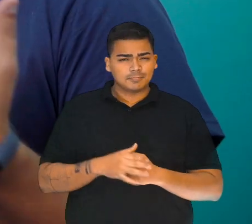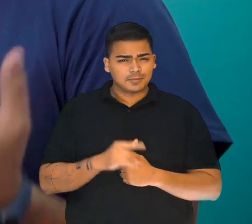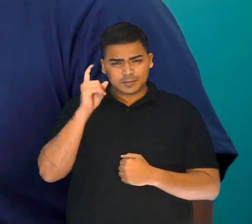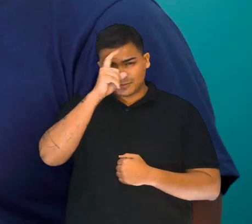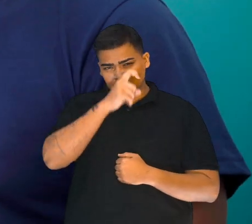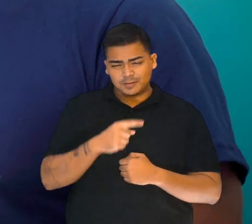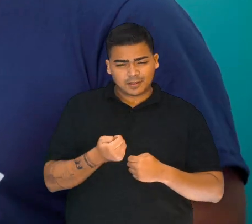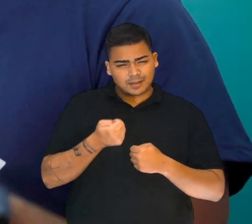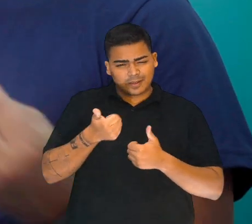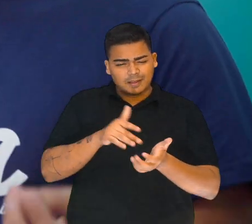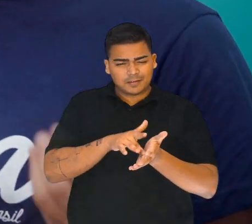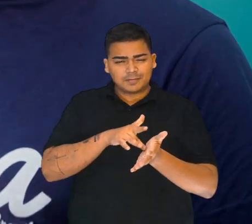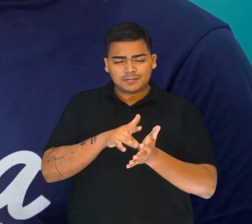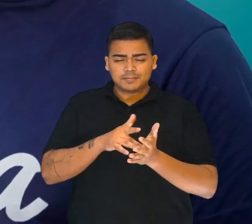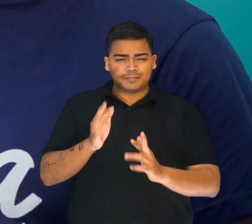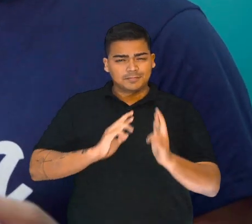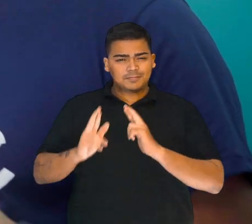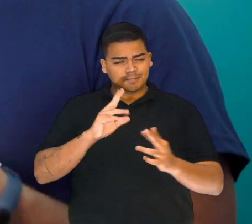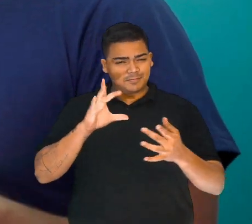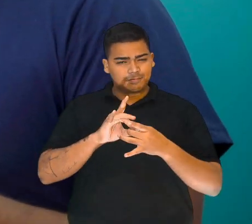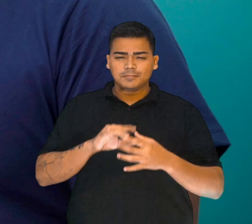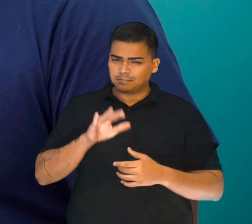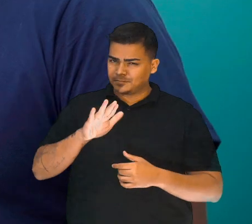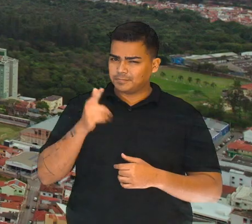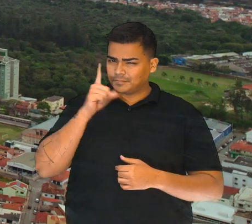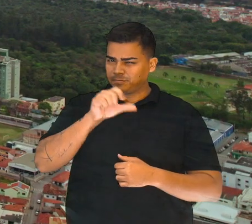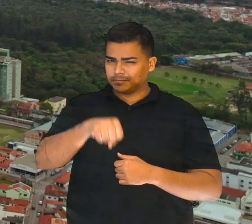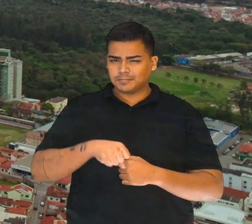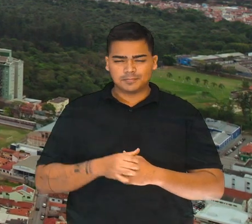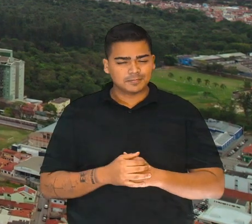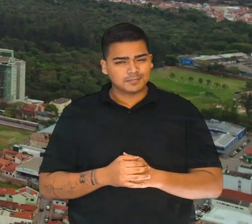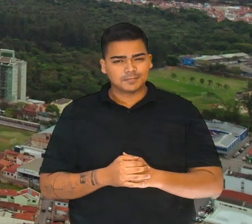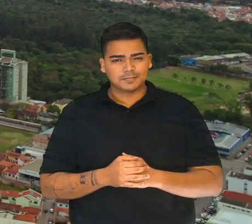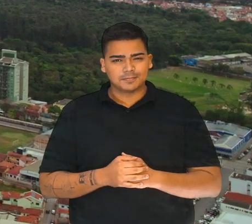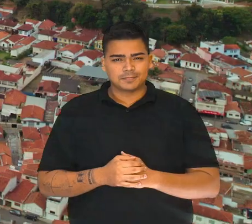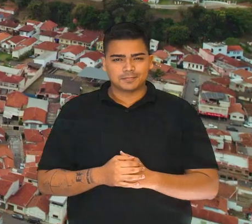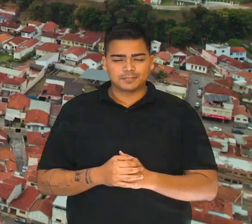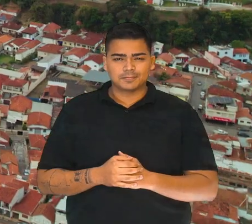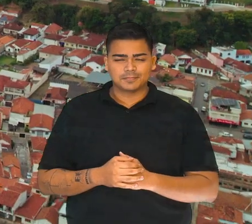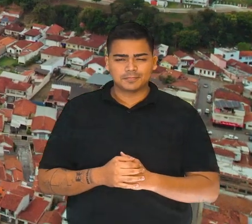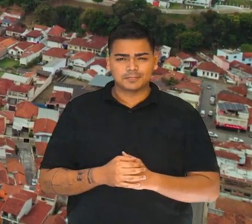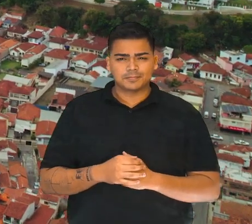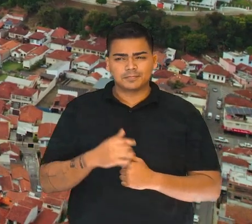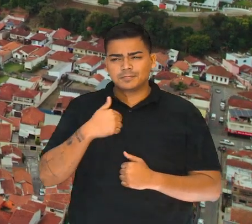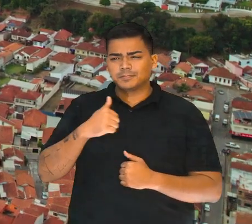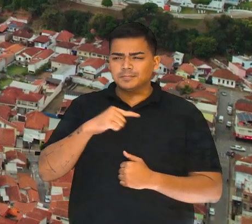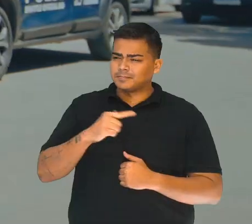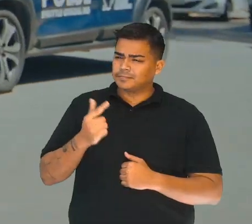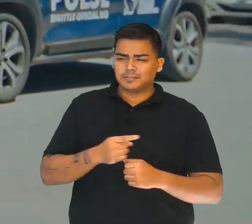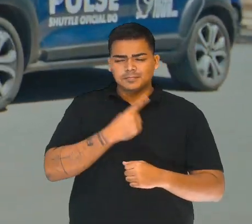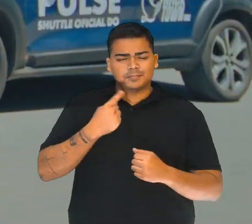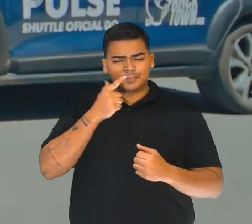Muito difícil medir o resultado dessas conexões, mas elas acontecem. Santa Rita do Sapucaí, cidade que